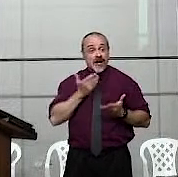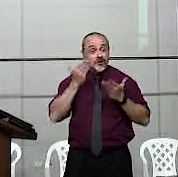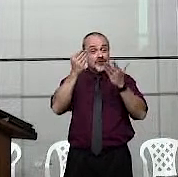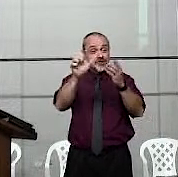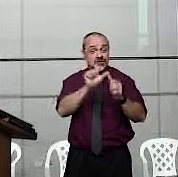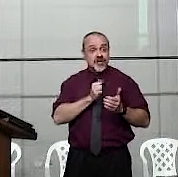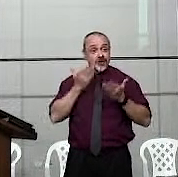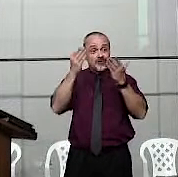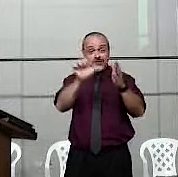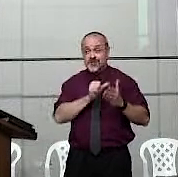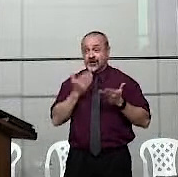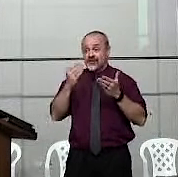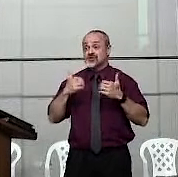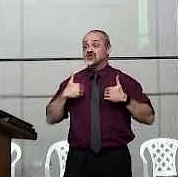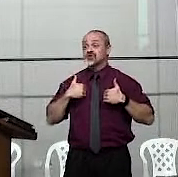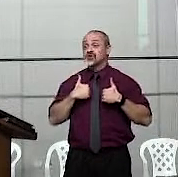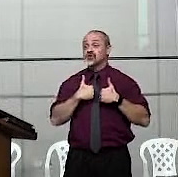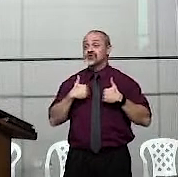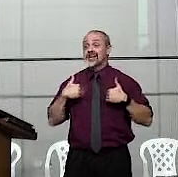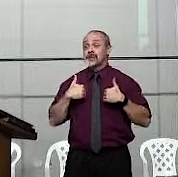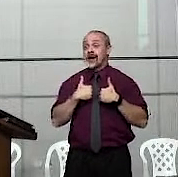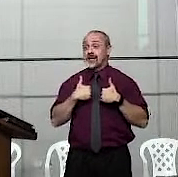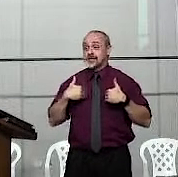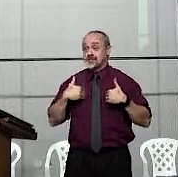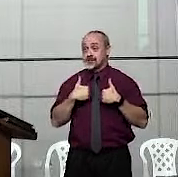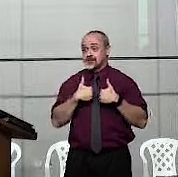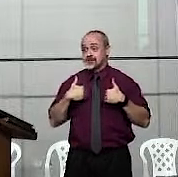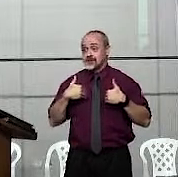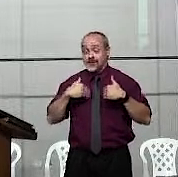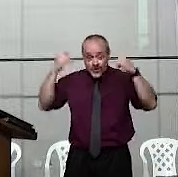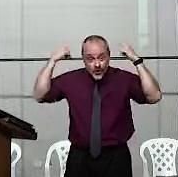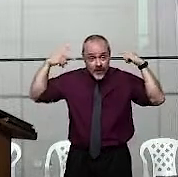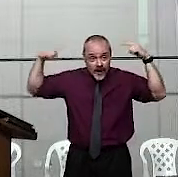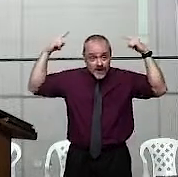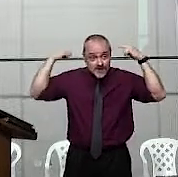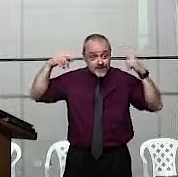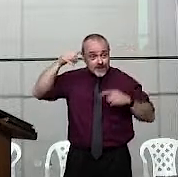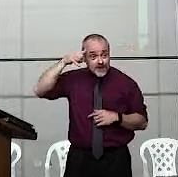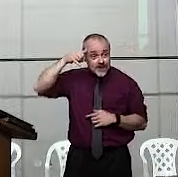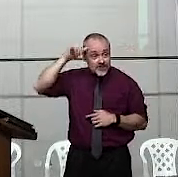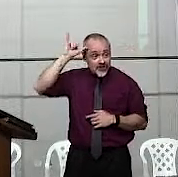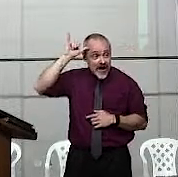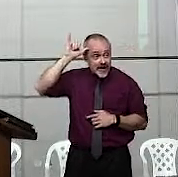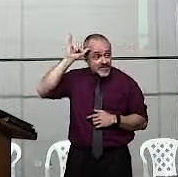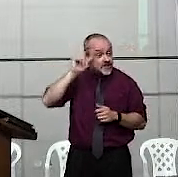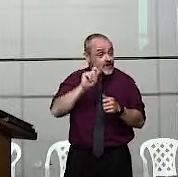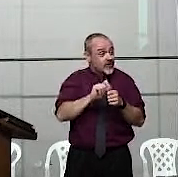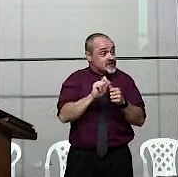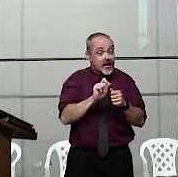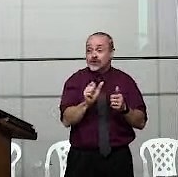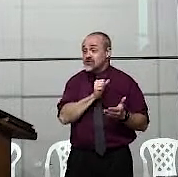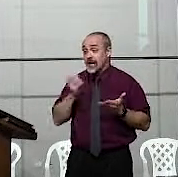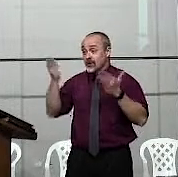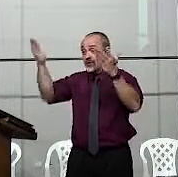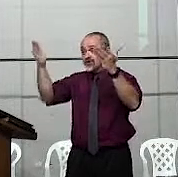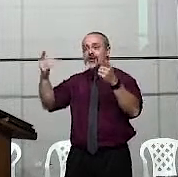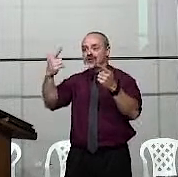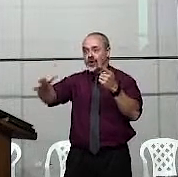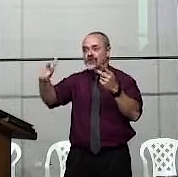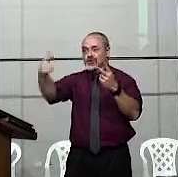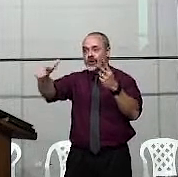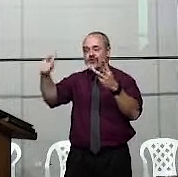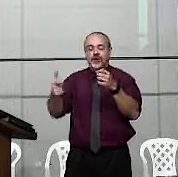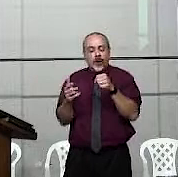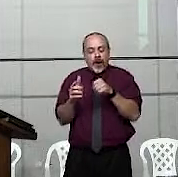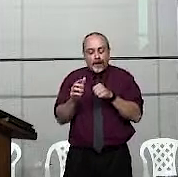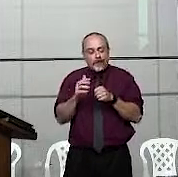fazendo sacrifícios dos animais, das ovelhas, das vacas, fazendo sacrifício, de